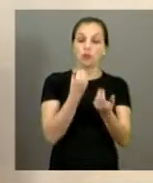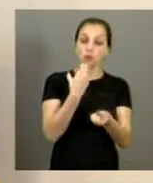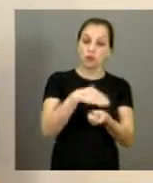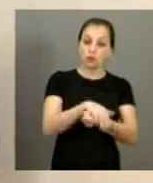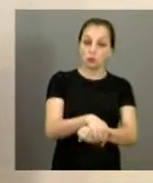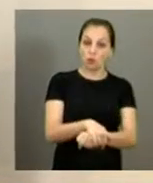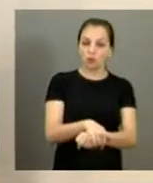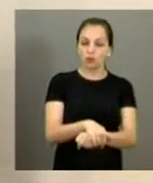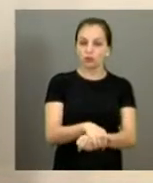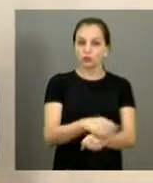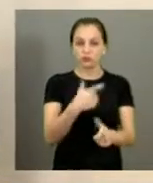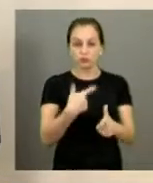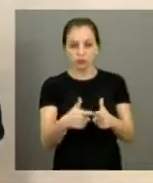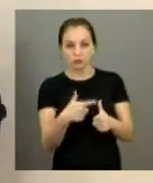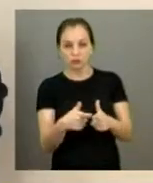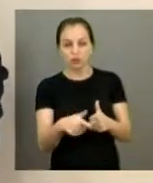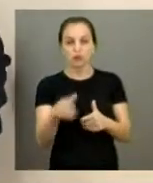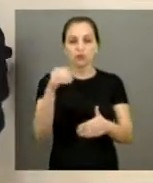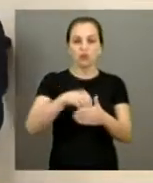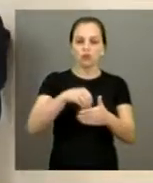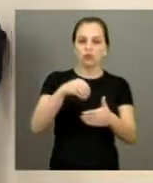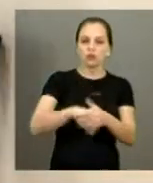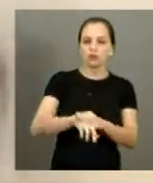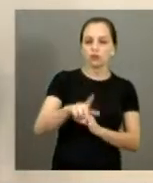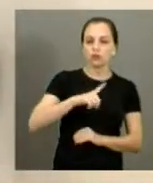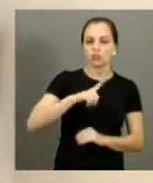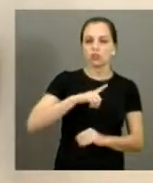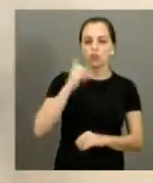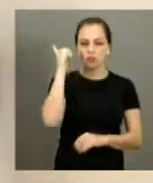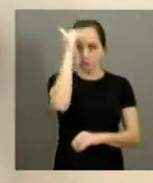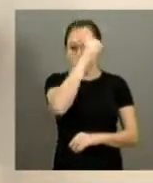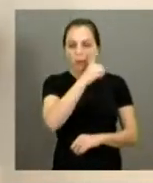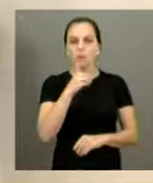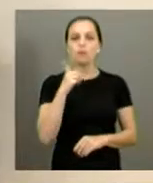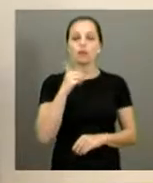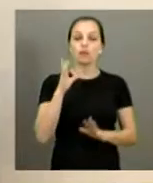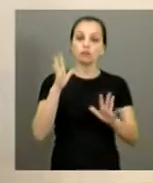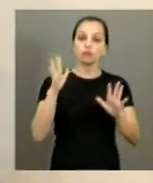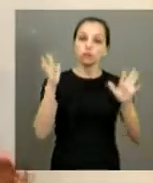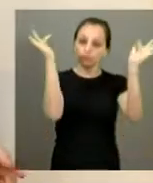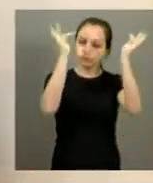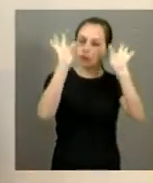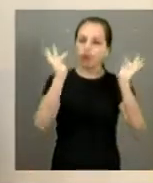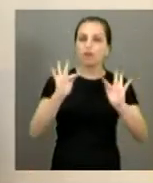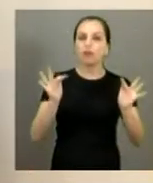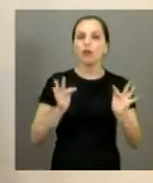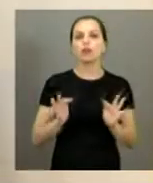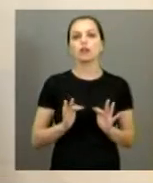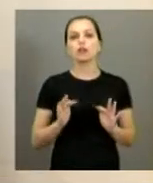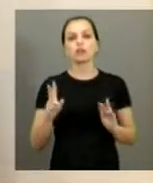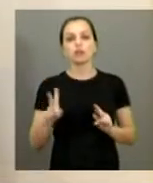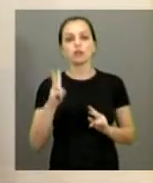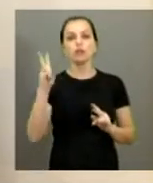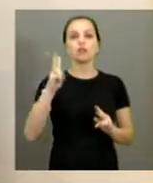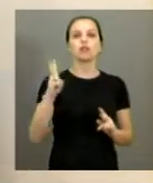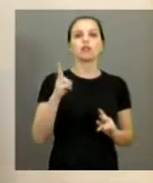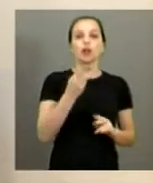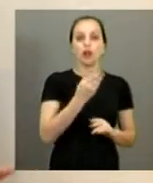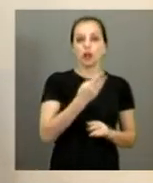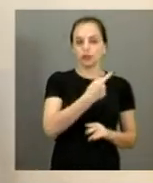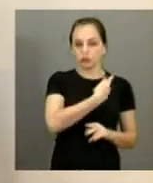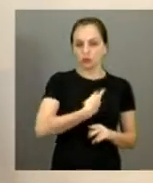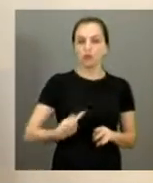que o assunto hoje realmente são as eleições que nós tivemos no domingo tô muito feliz com a vitória do governador geraldo alckmin em primeiro